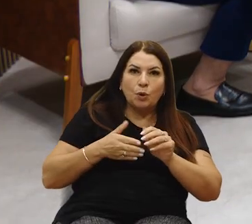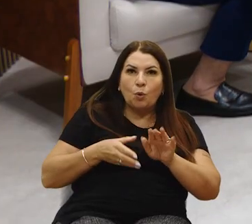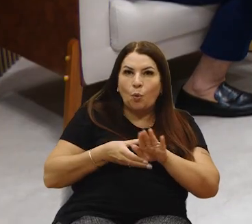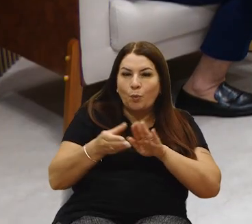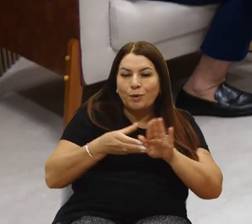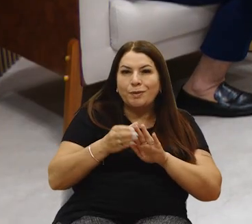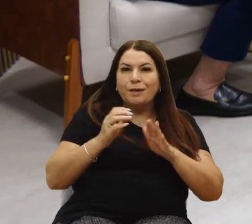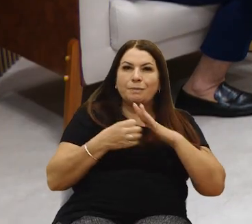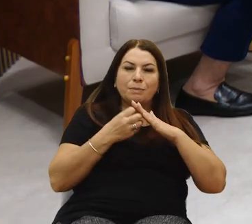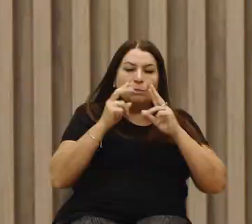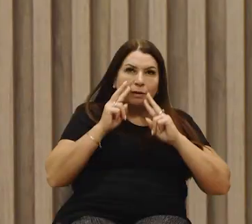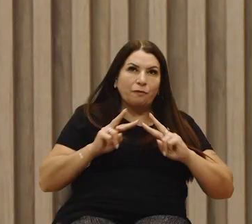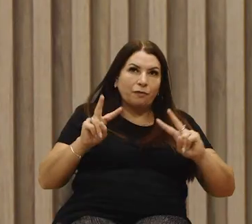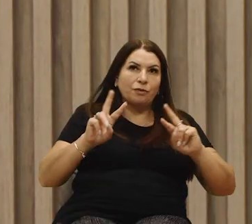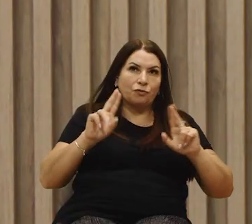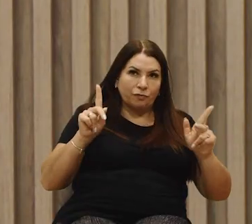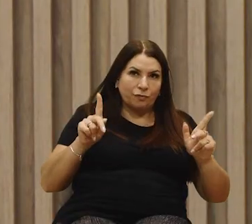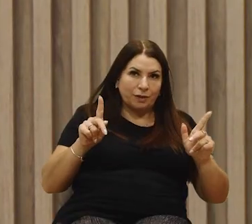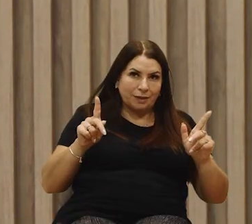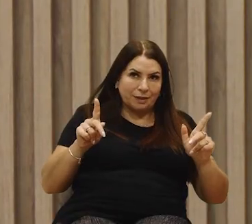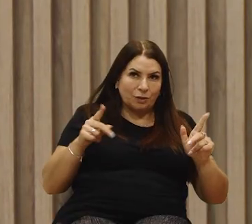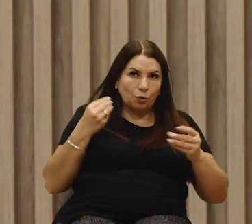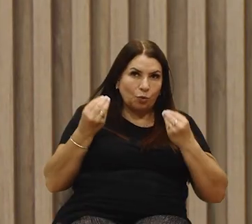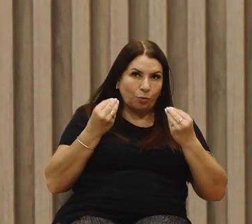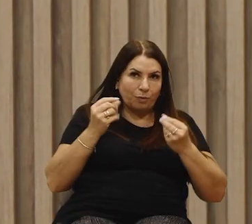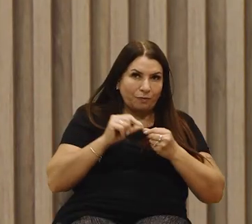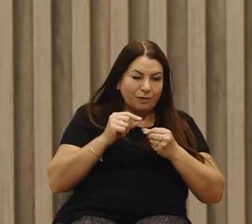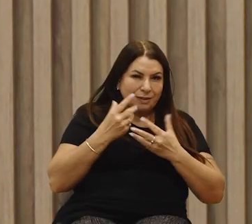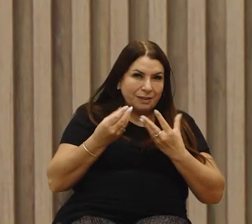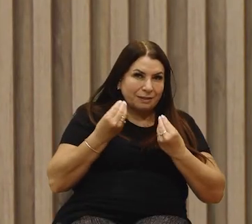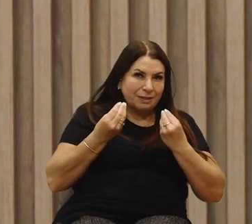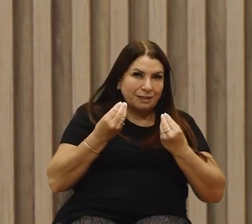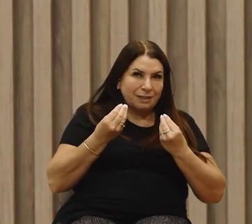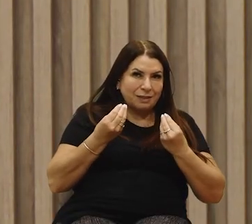que enxergue diferente? Como é que a gente vai